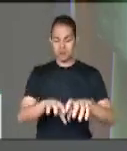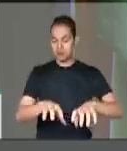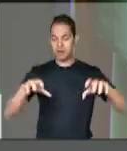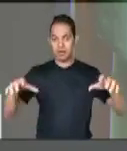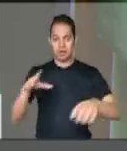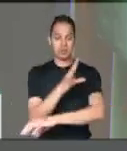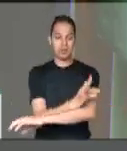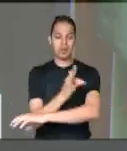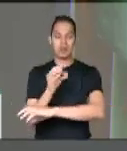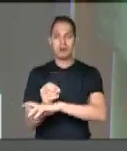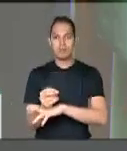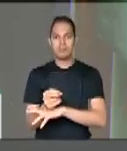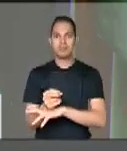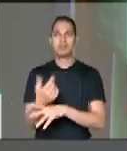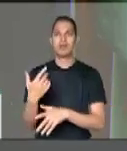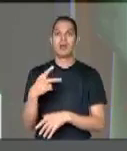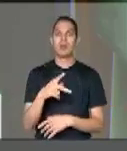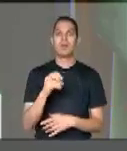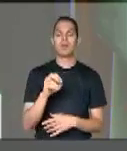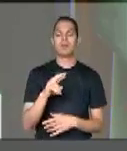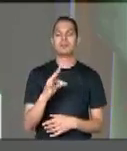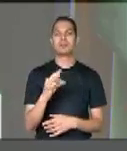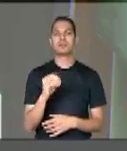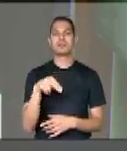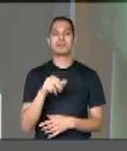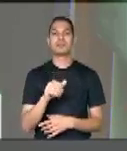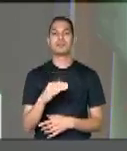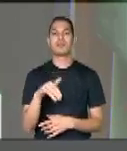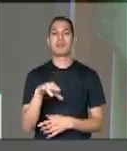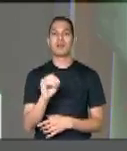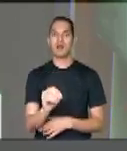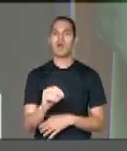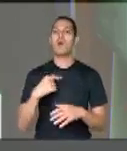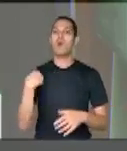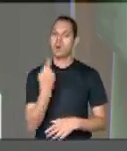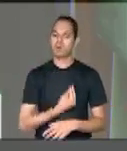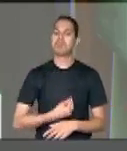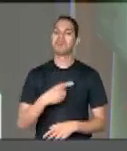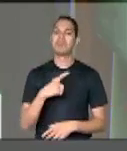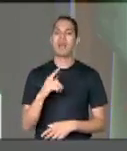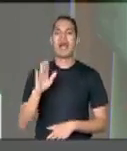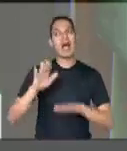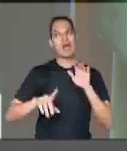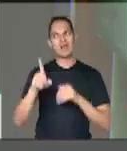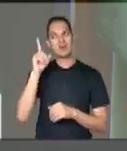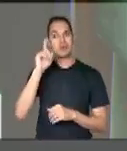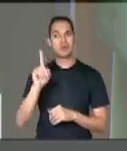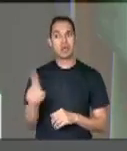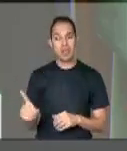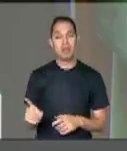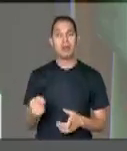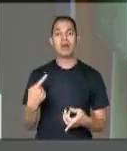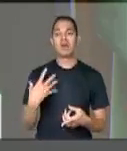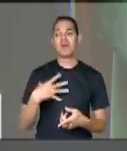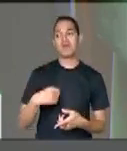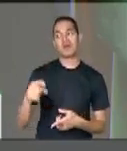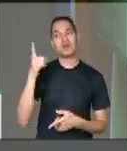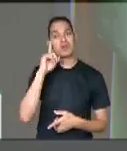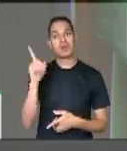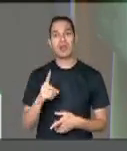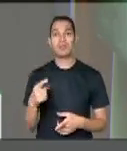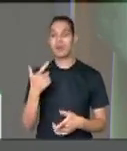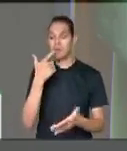Tocantins passou para o Porto Nacional e lá estávamos presentes. Você às vezes não sabe disso, quem sou filho, porque chegou lá há pouco tempo e